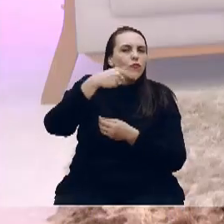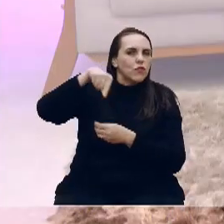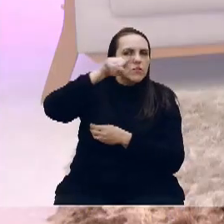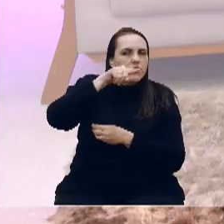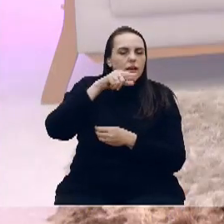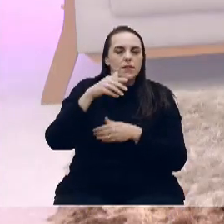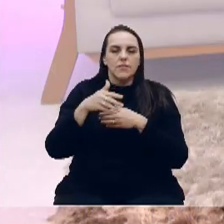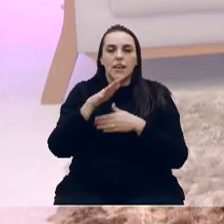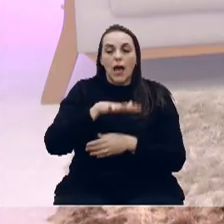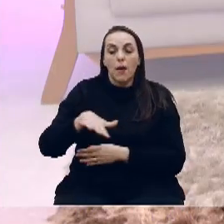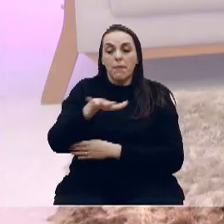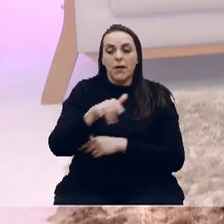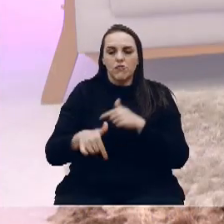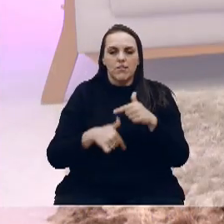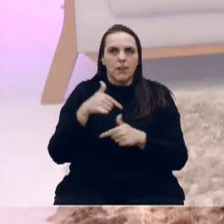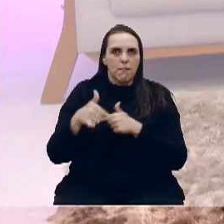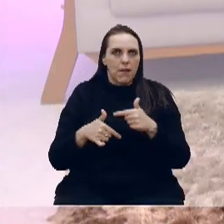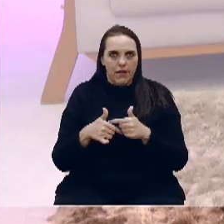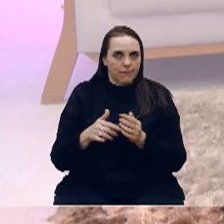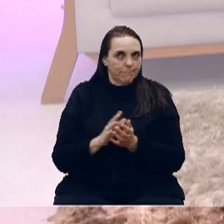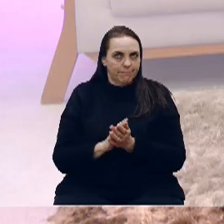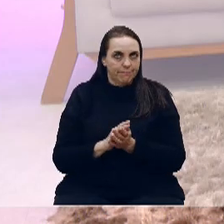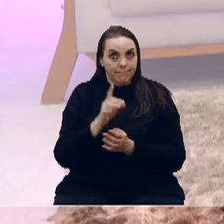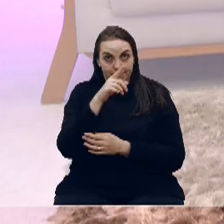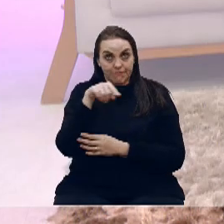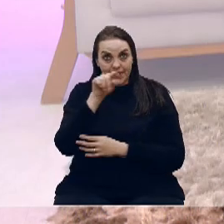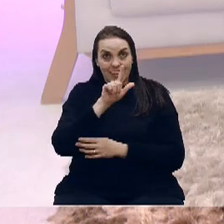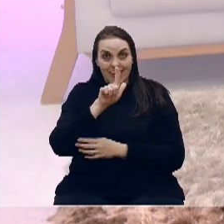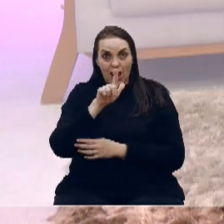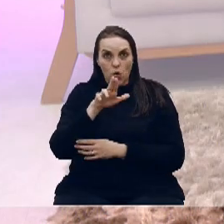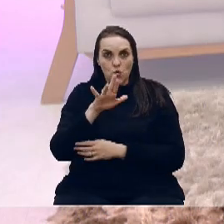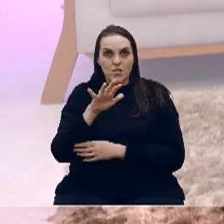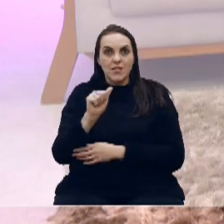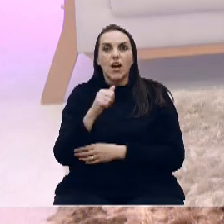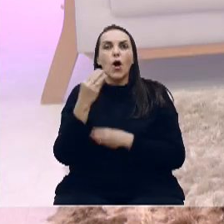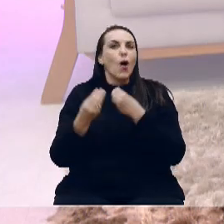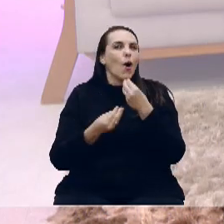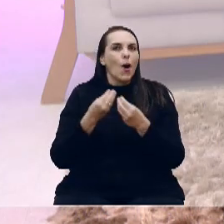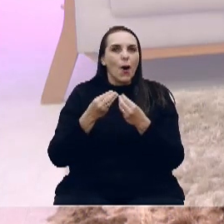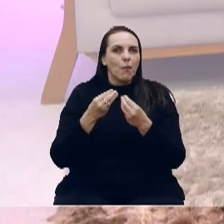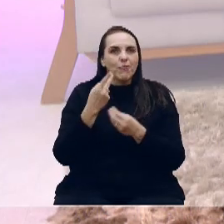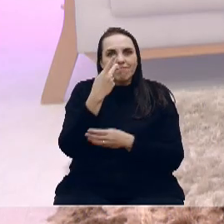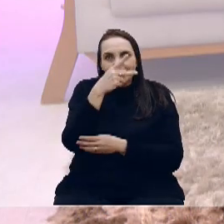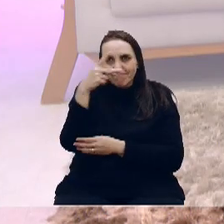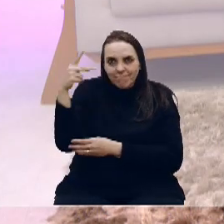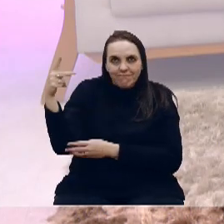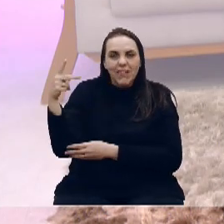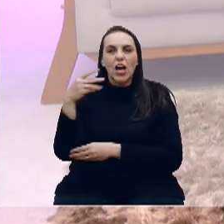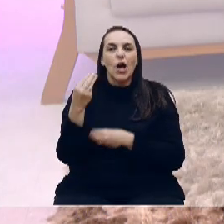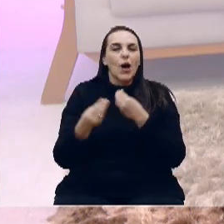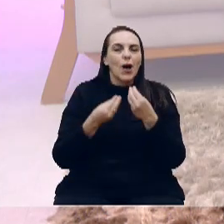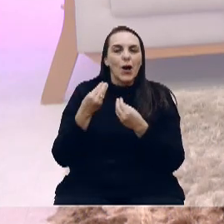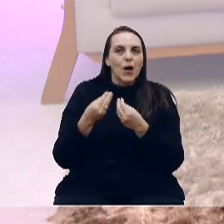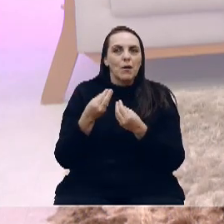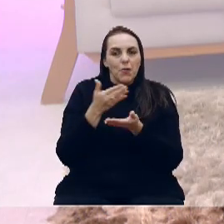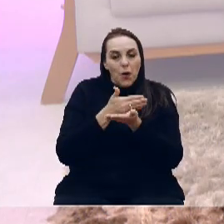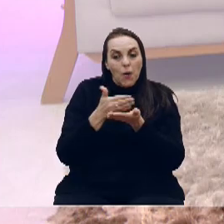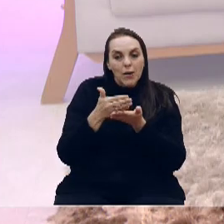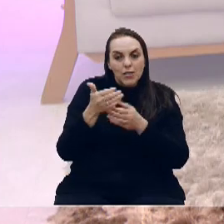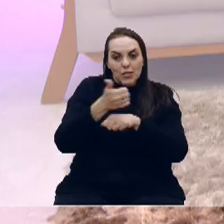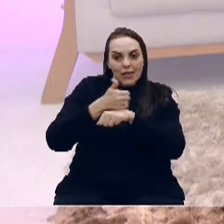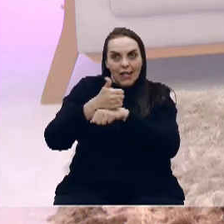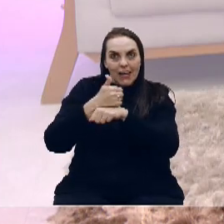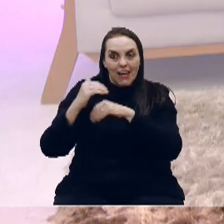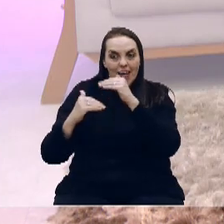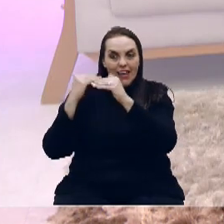vocês? Acho que a Suzana e a Glaucia podem falar um pouquinho melhor, né? Como que foi para vocês, ou se vocês começaram a carreira de vocês depois, né,